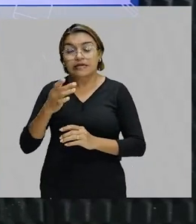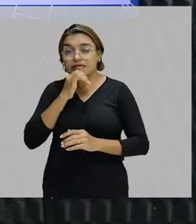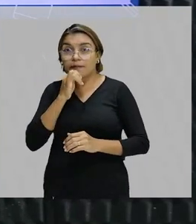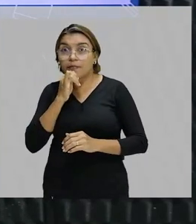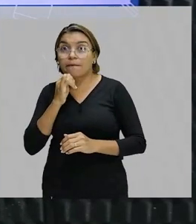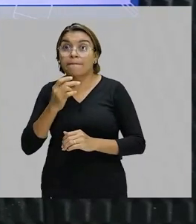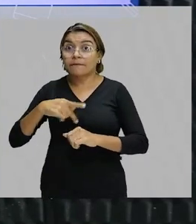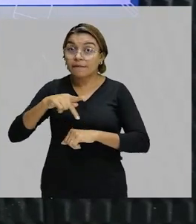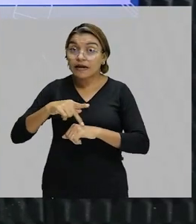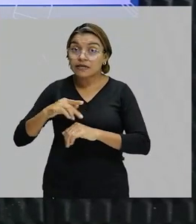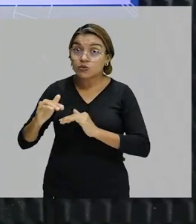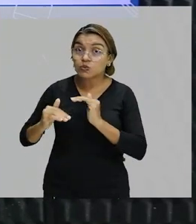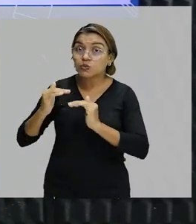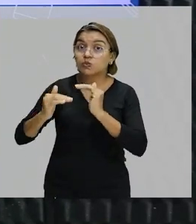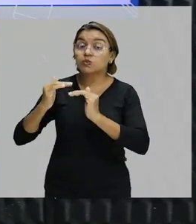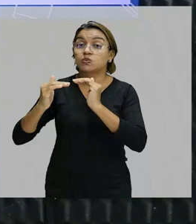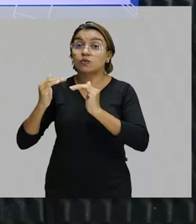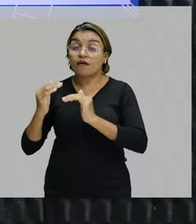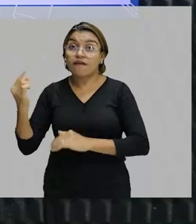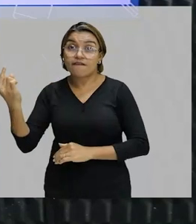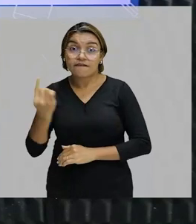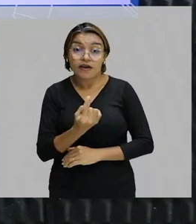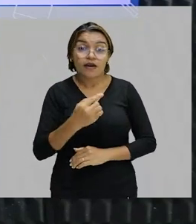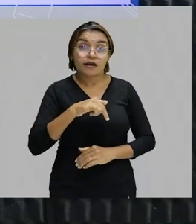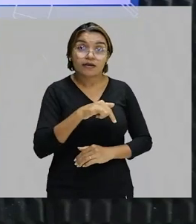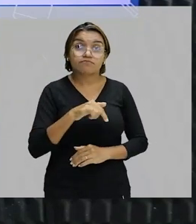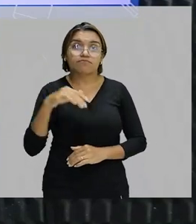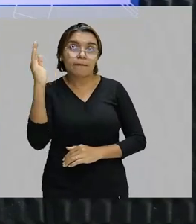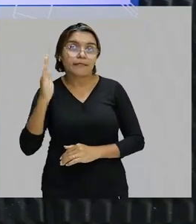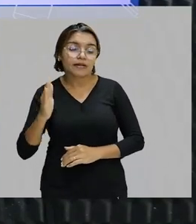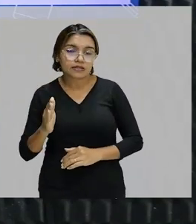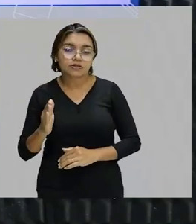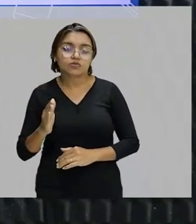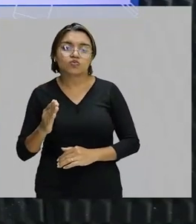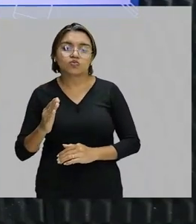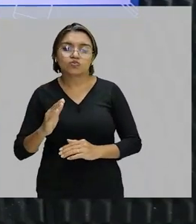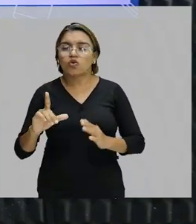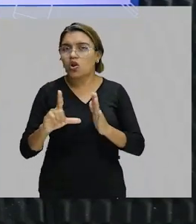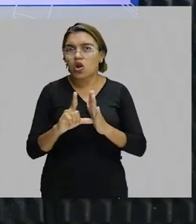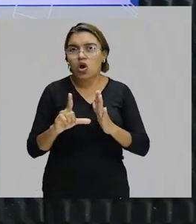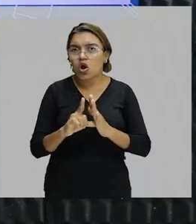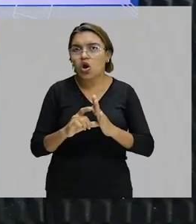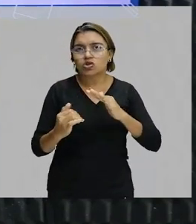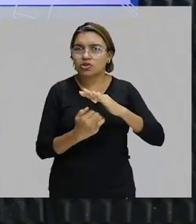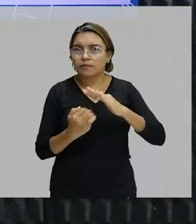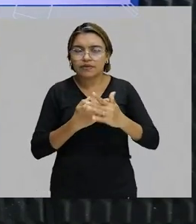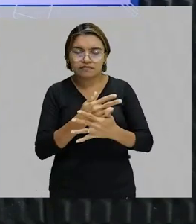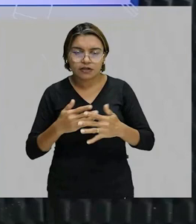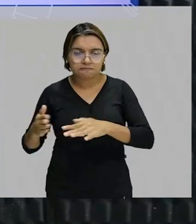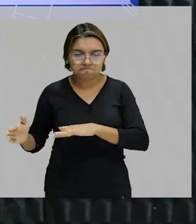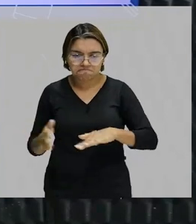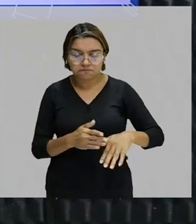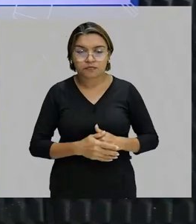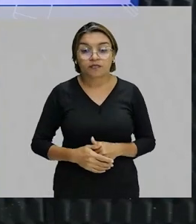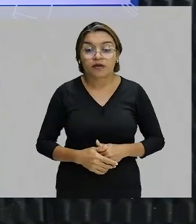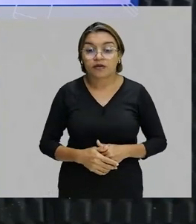consideráveis do mercado local do Mercado Nacional privatização de empresas Aé falou sobre isso aind há